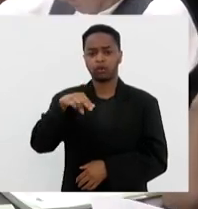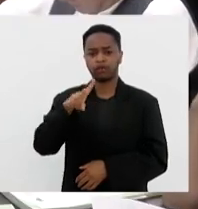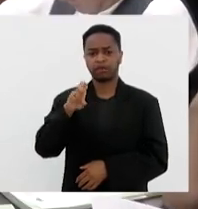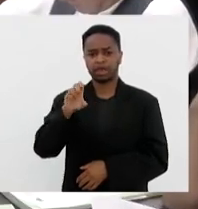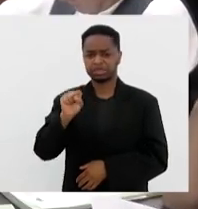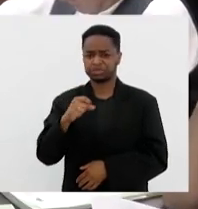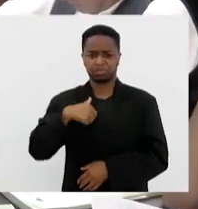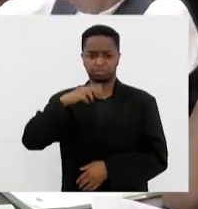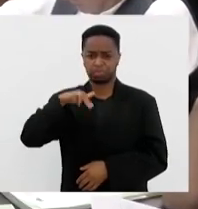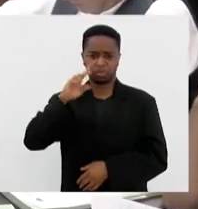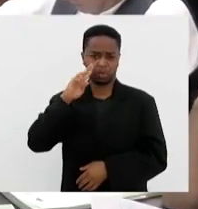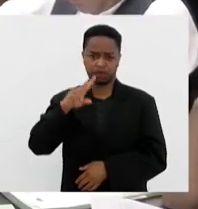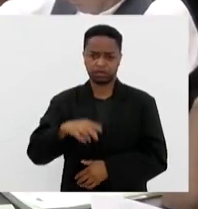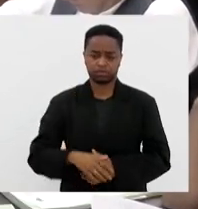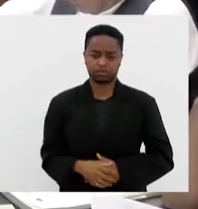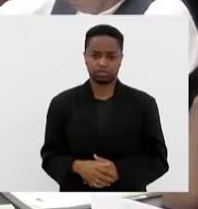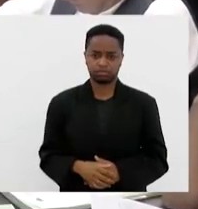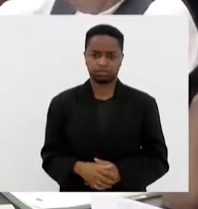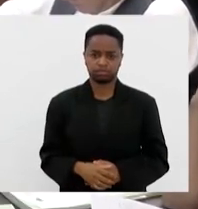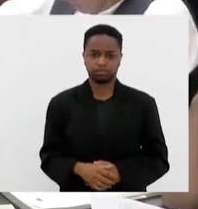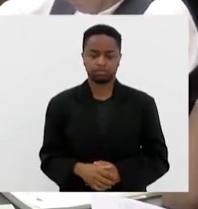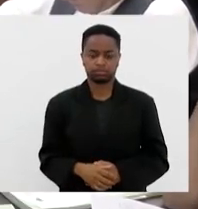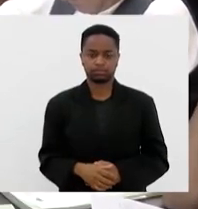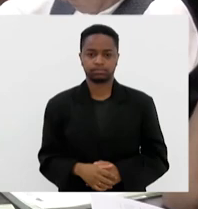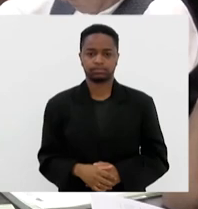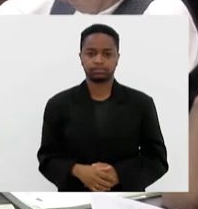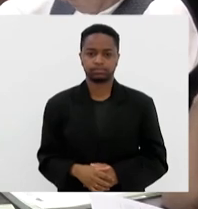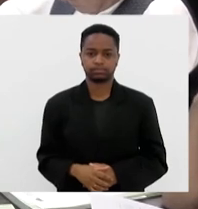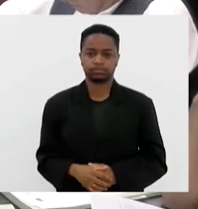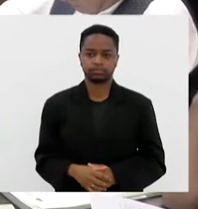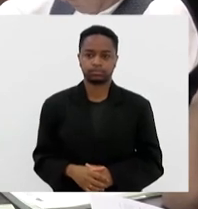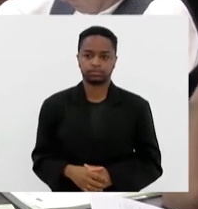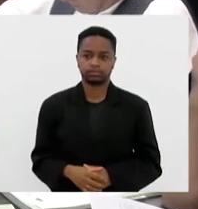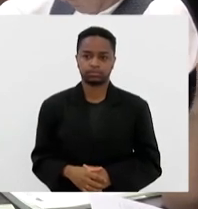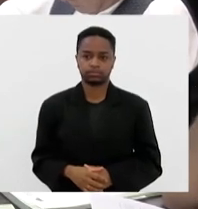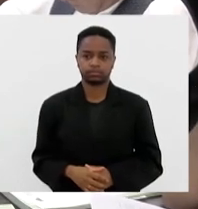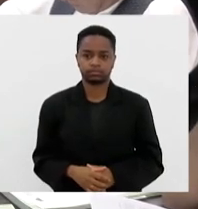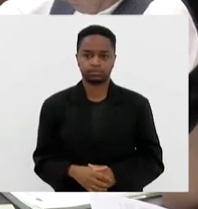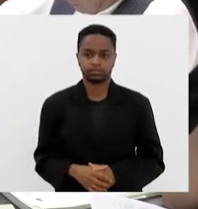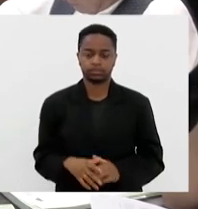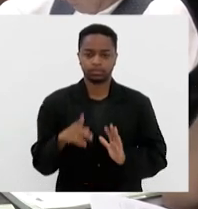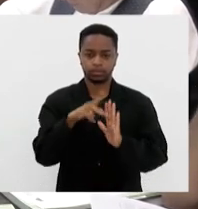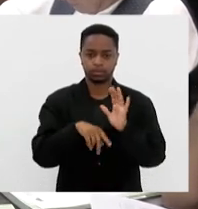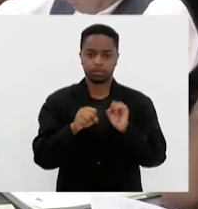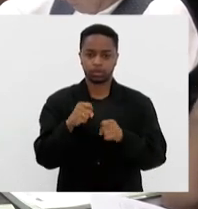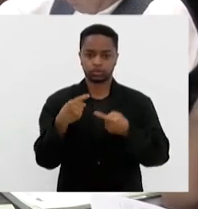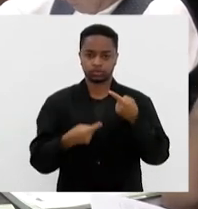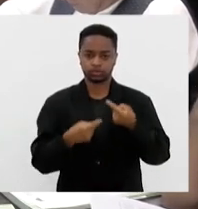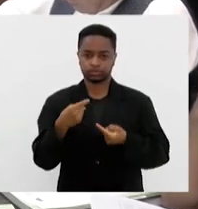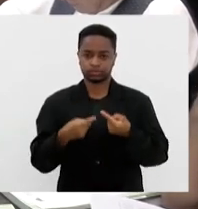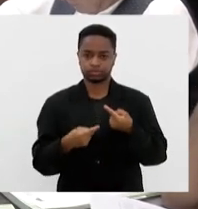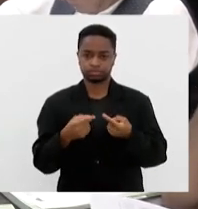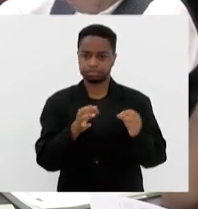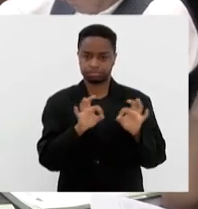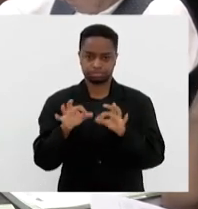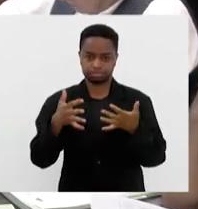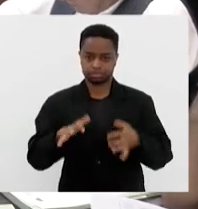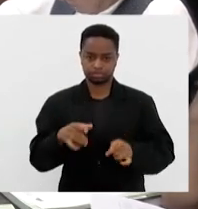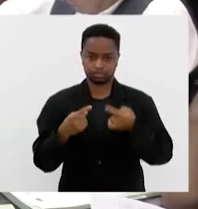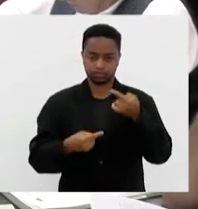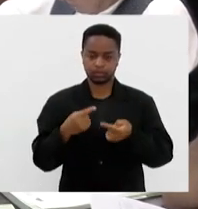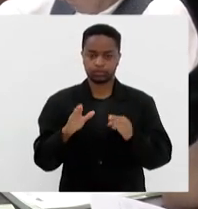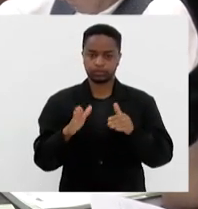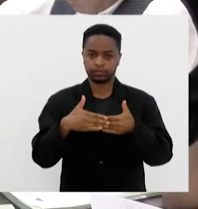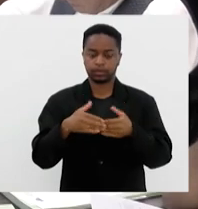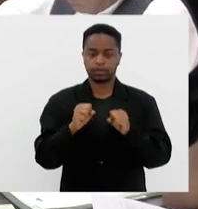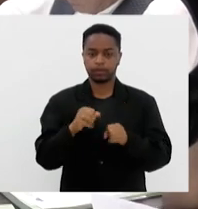Nunca tinha ouvido falar. Então, o projeto é em discussão. Não havendo quem queira discutir, encerrada a